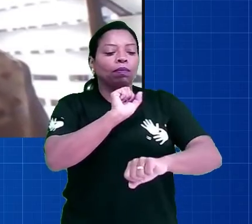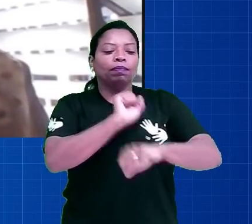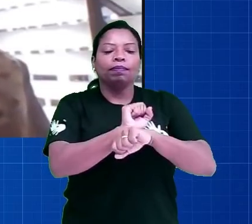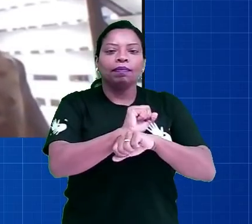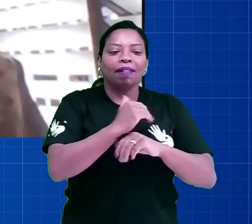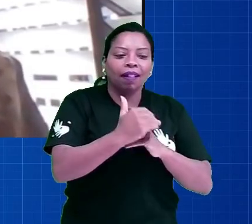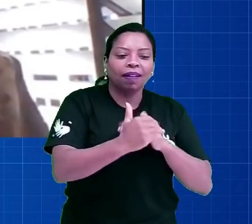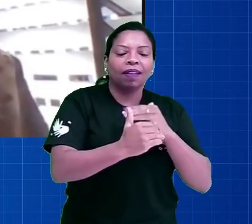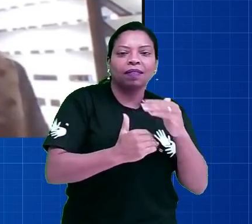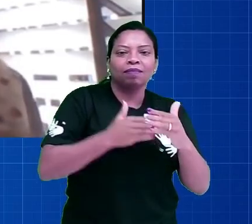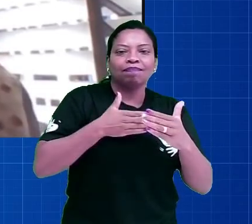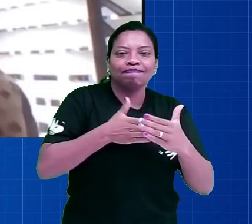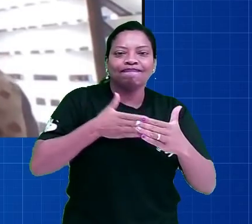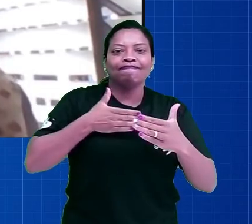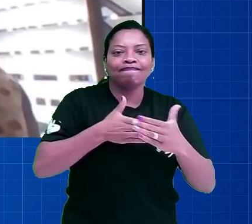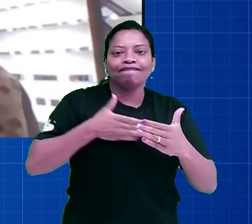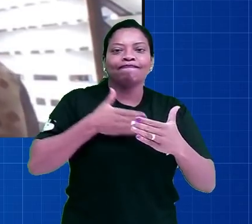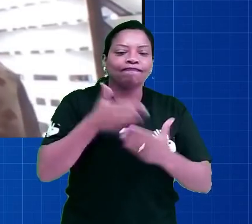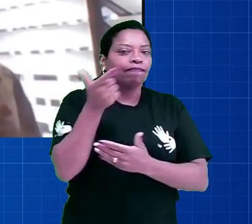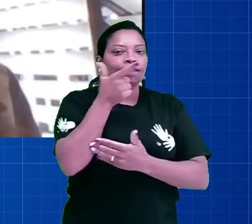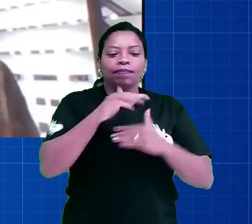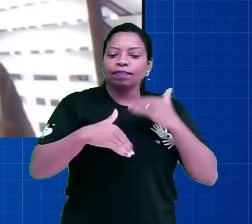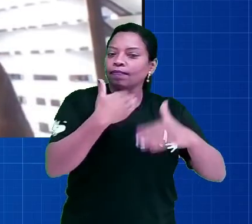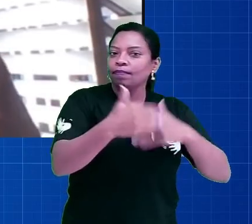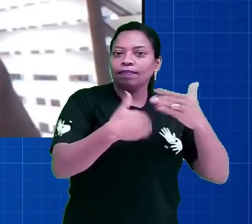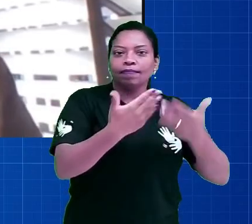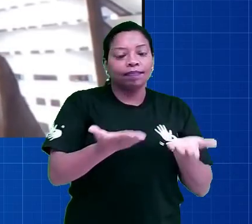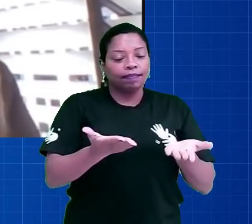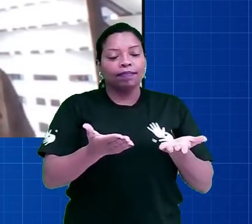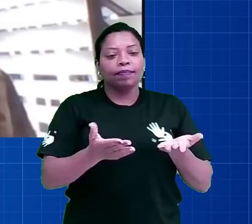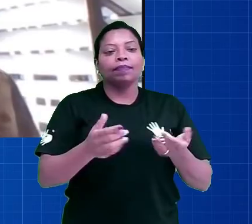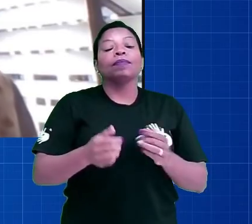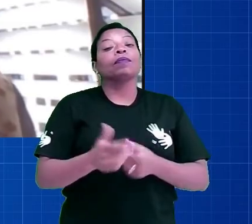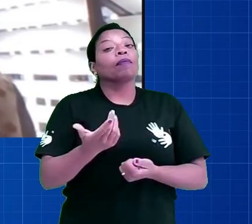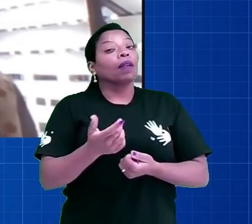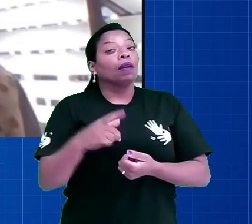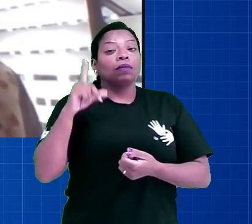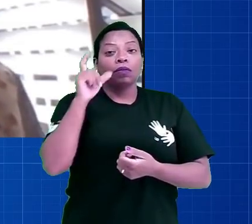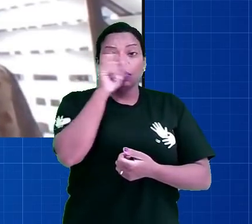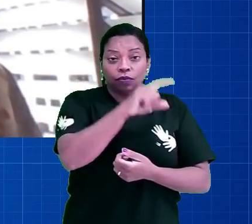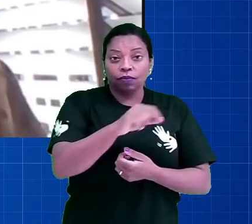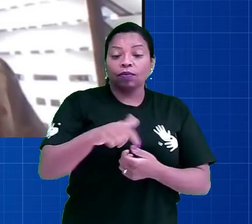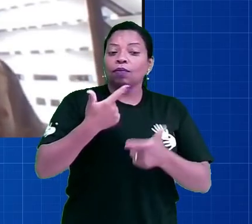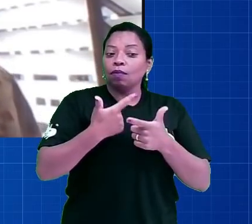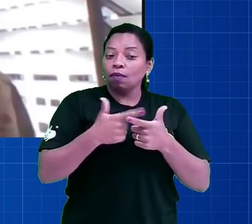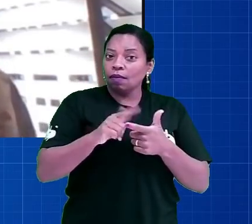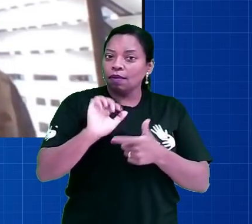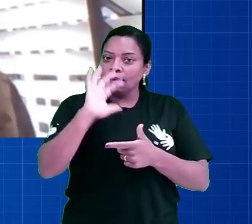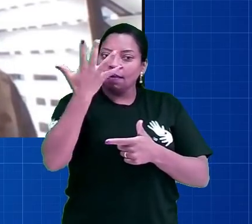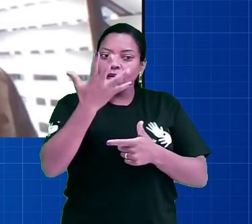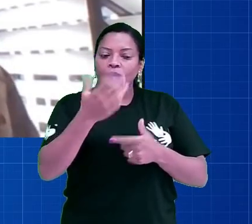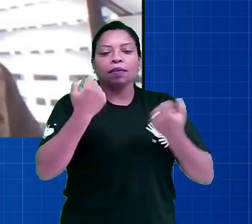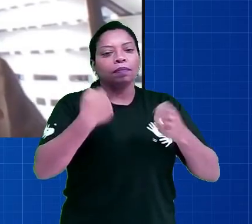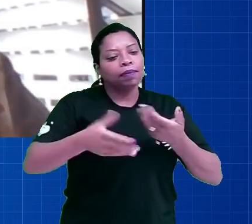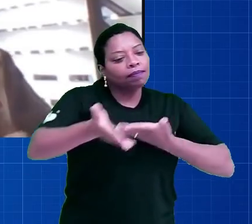ande para frente ou ele estagne. Então, um dos grandes problemas que a gente percebe é vencer as